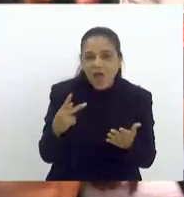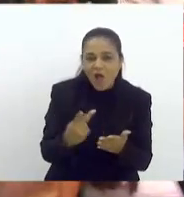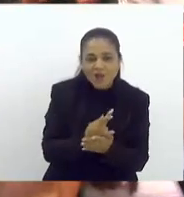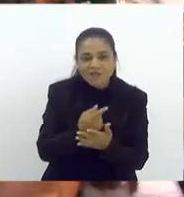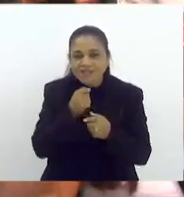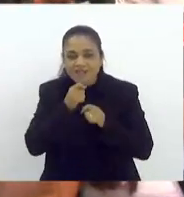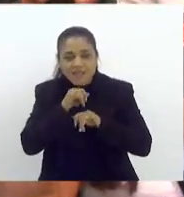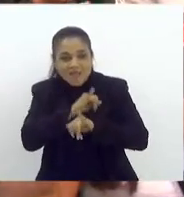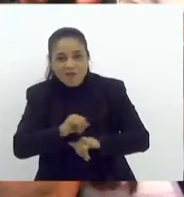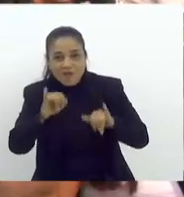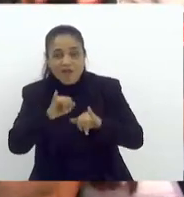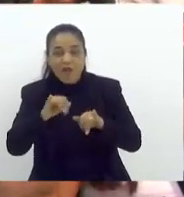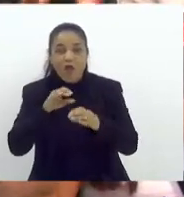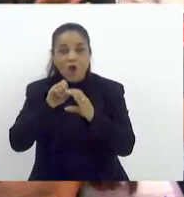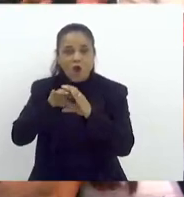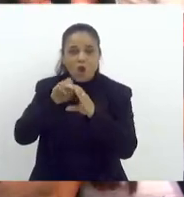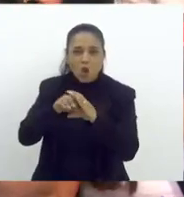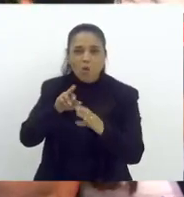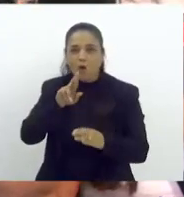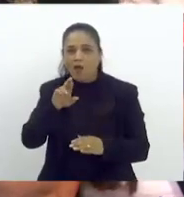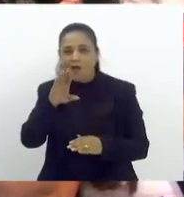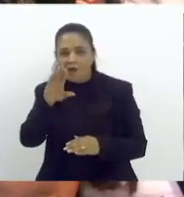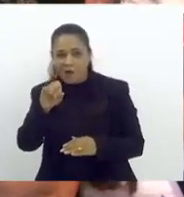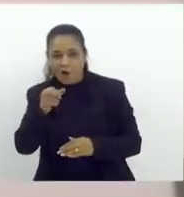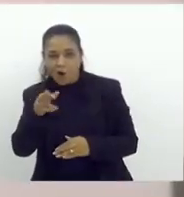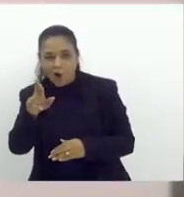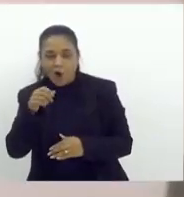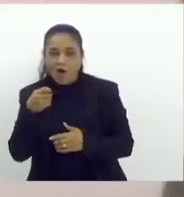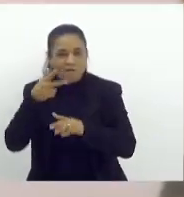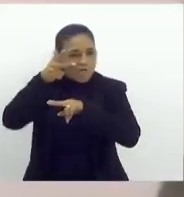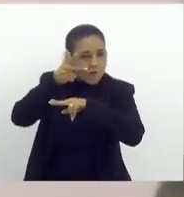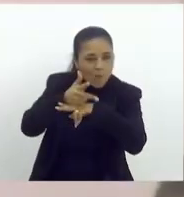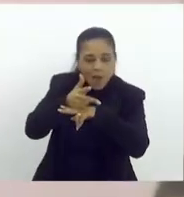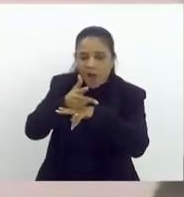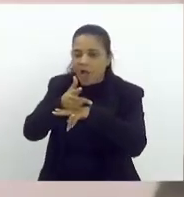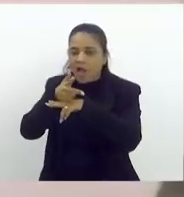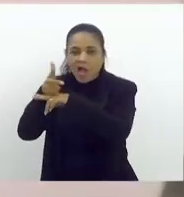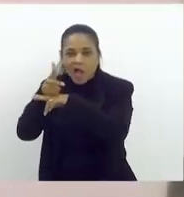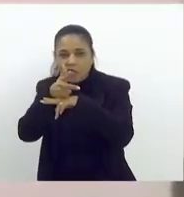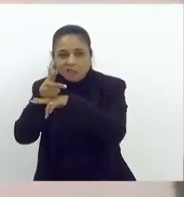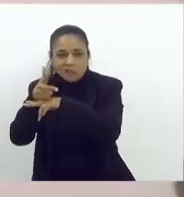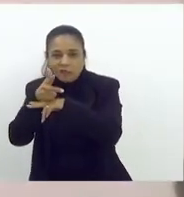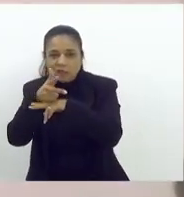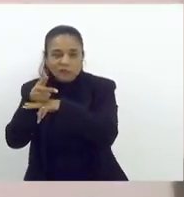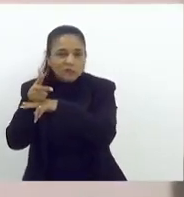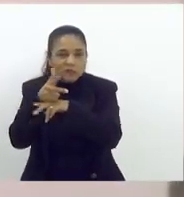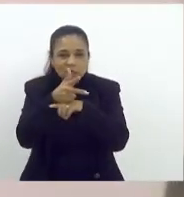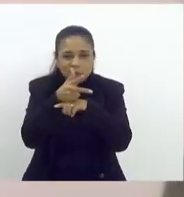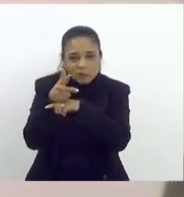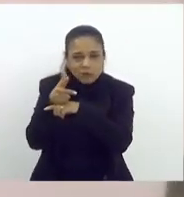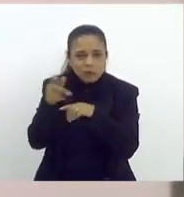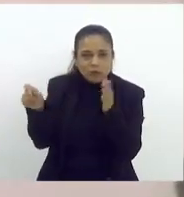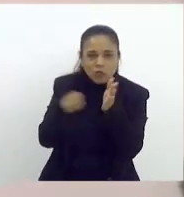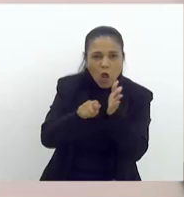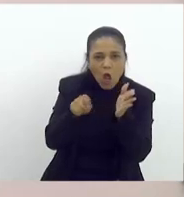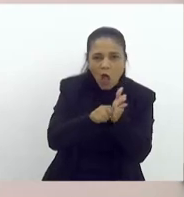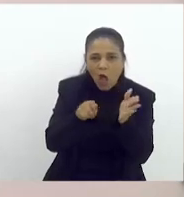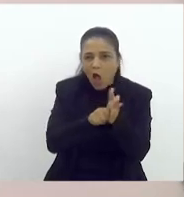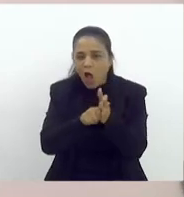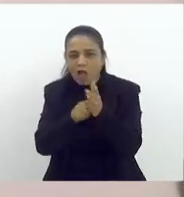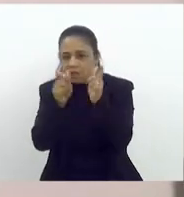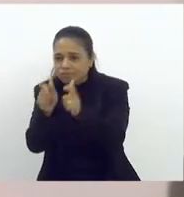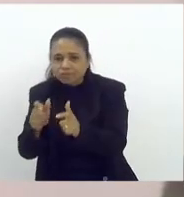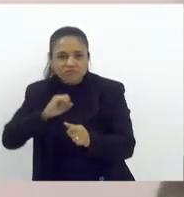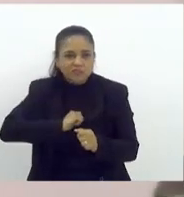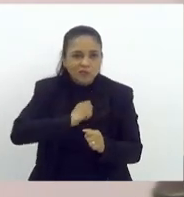se você vai na Globo é na Record aí eu tiro o Júnior filmando falando que é é clipe com droga Mas quando